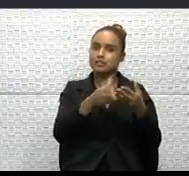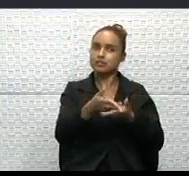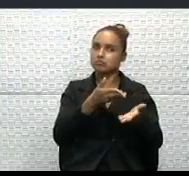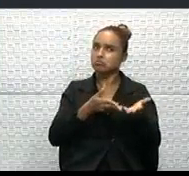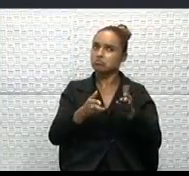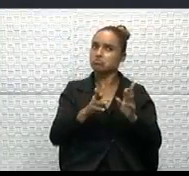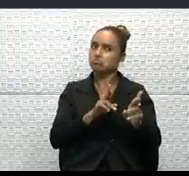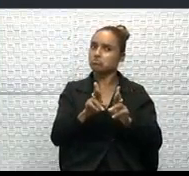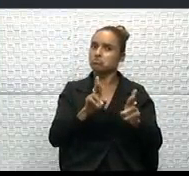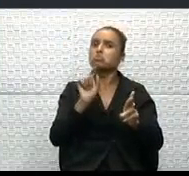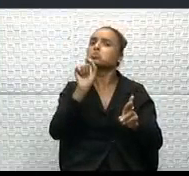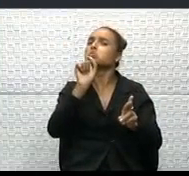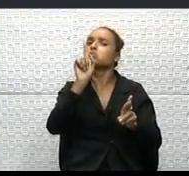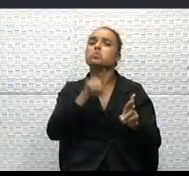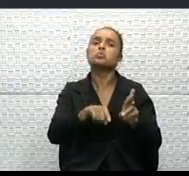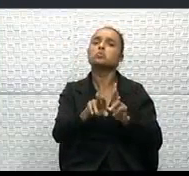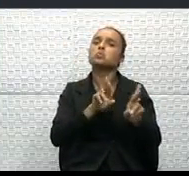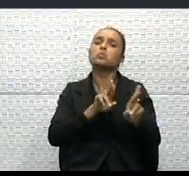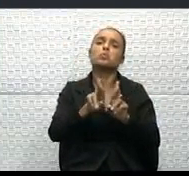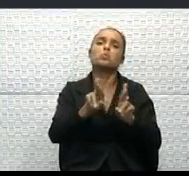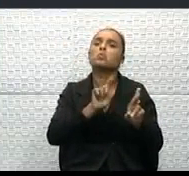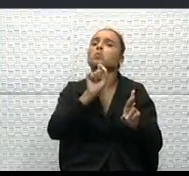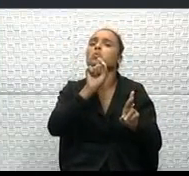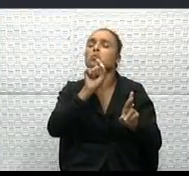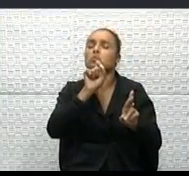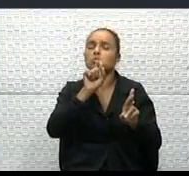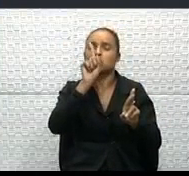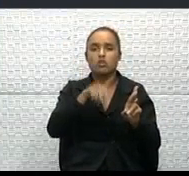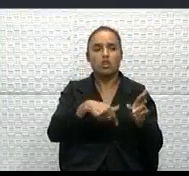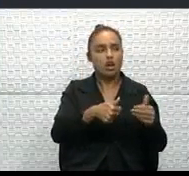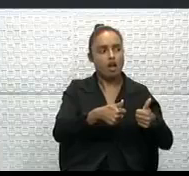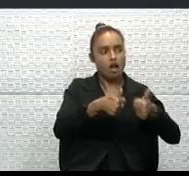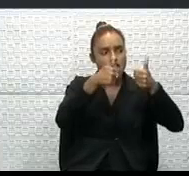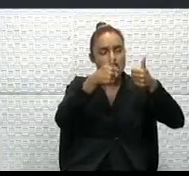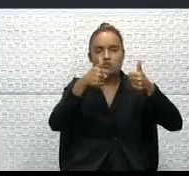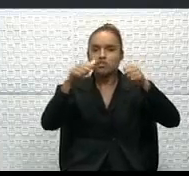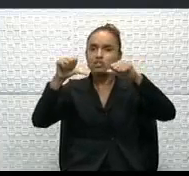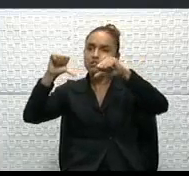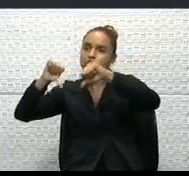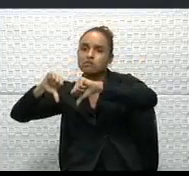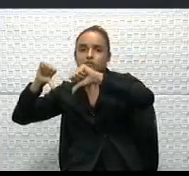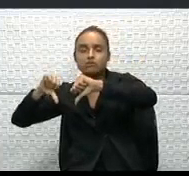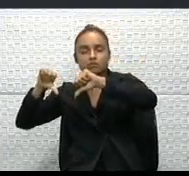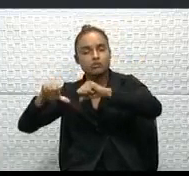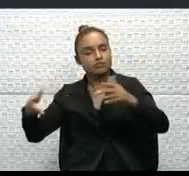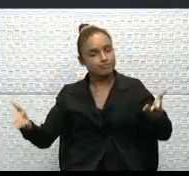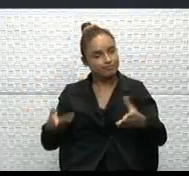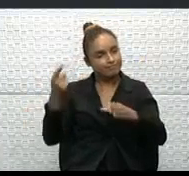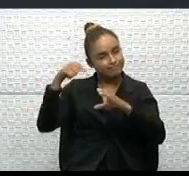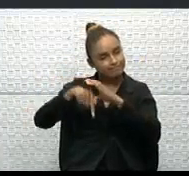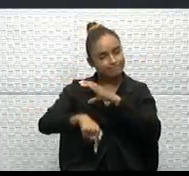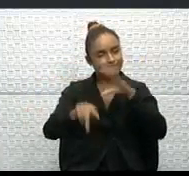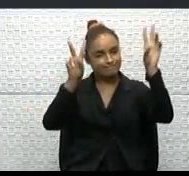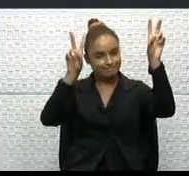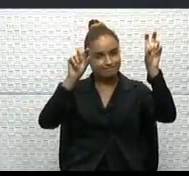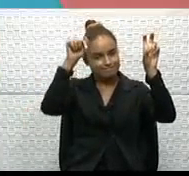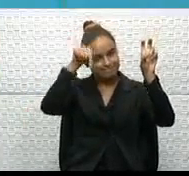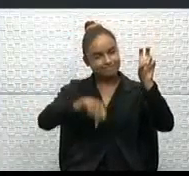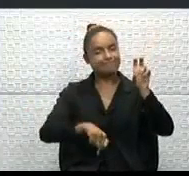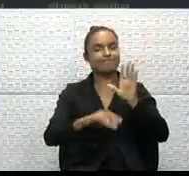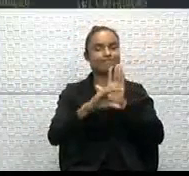se existe mesmo, que tipo de correlação é? E seria forte ou fraca? Vamos aprofundar esse assunto nessa